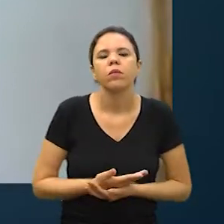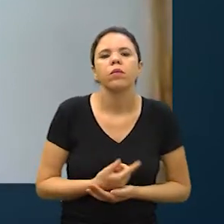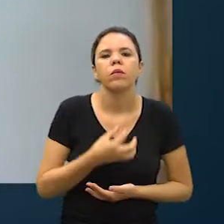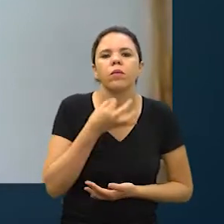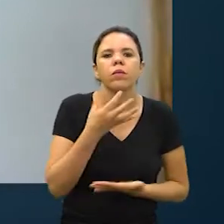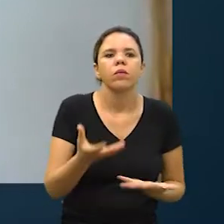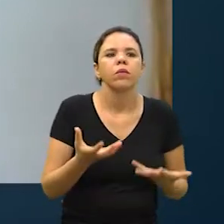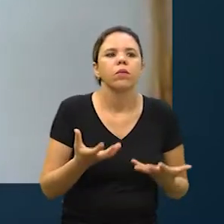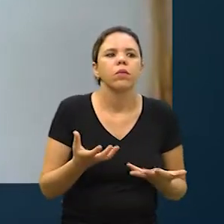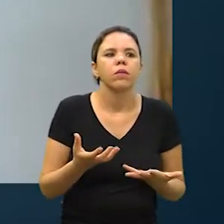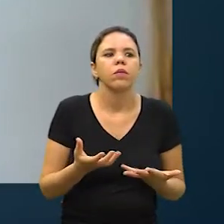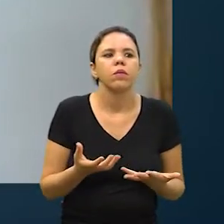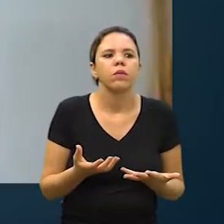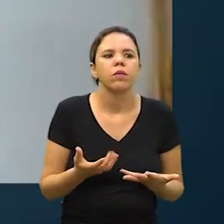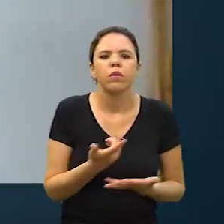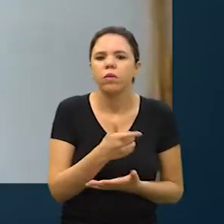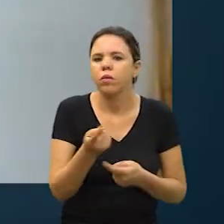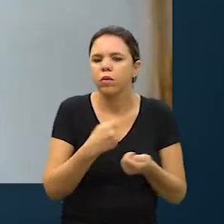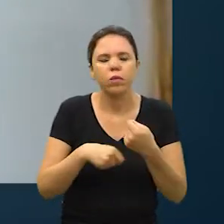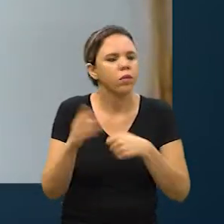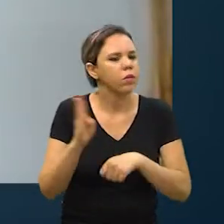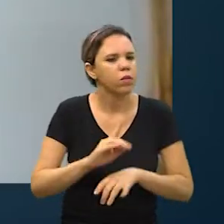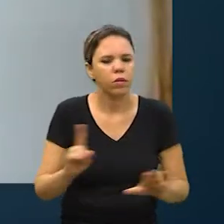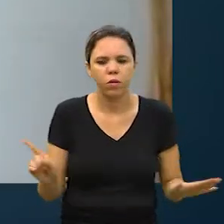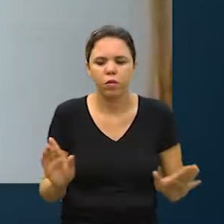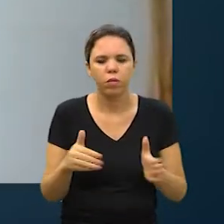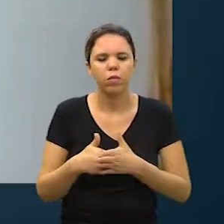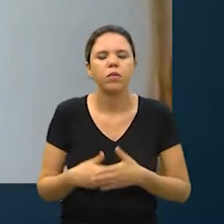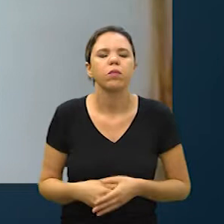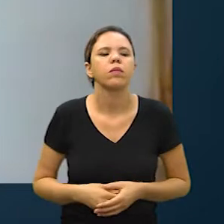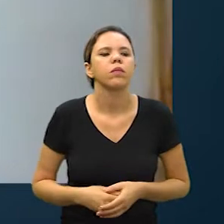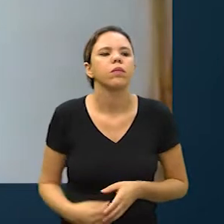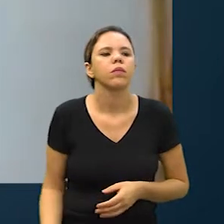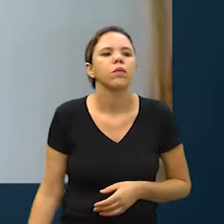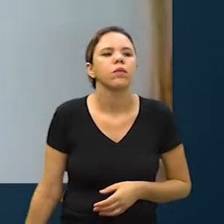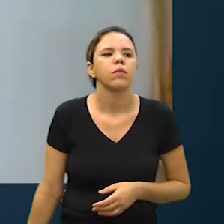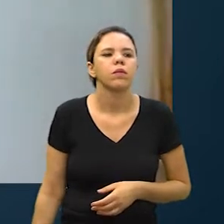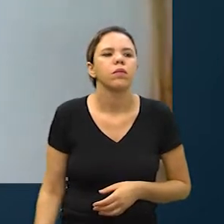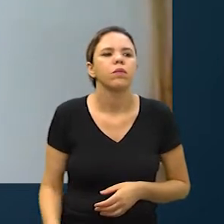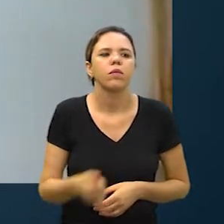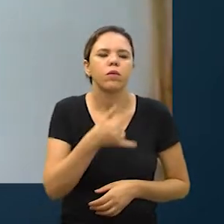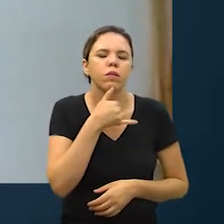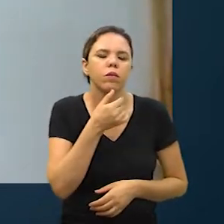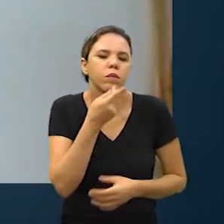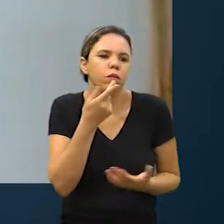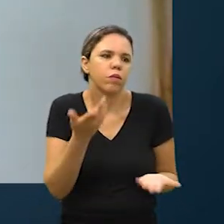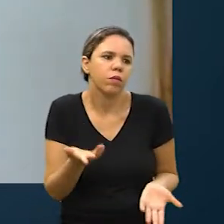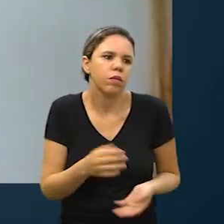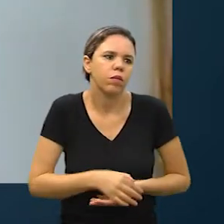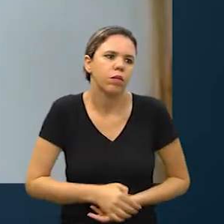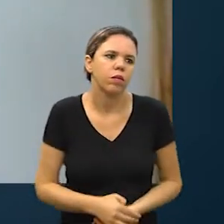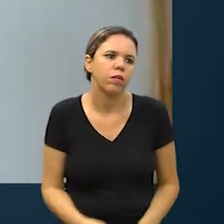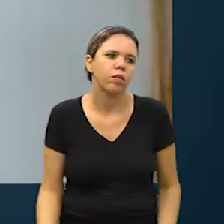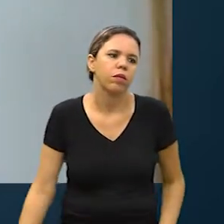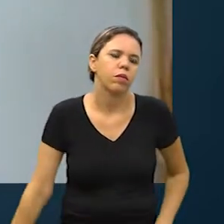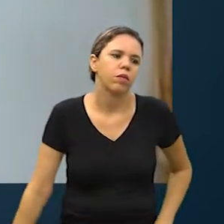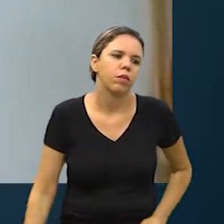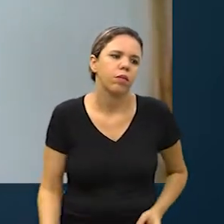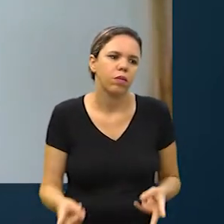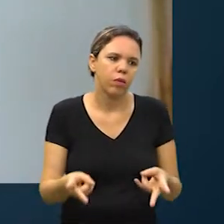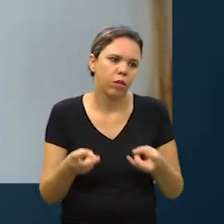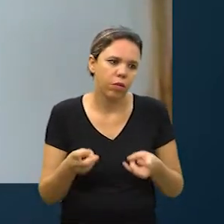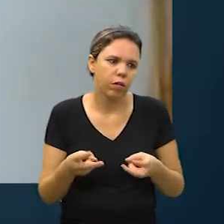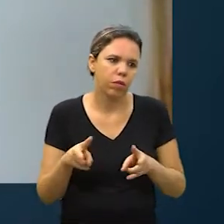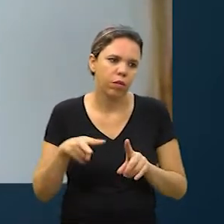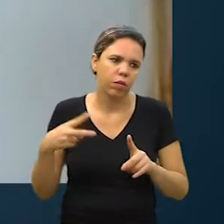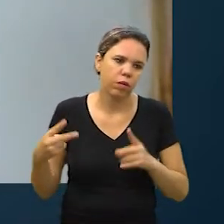eu optei por não ter mais negócio no Brasil e assim, pouco triste em dizer isso, mas também,